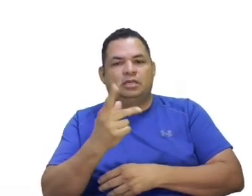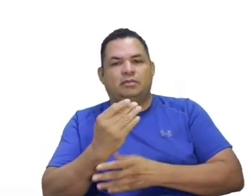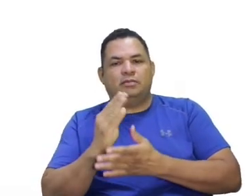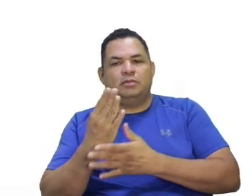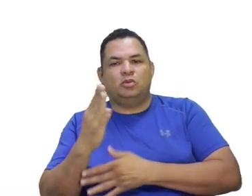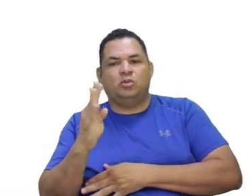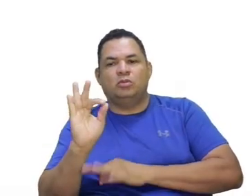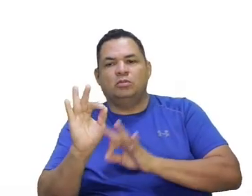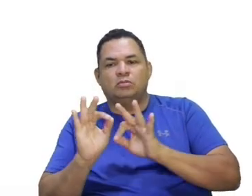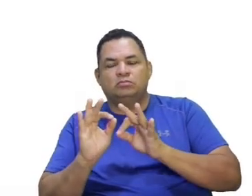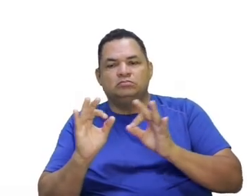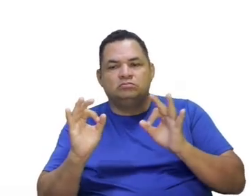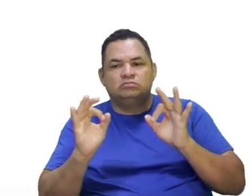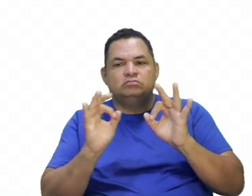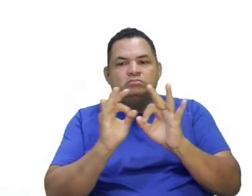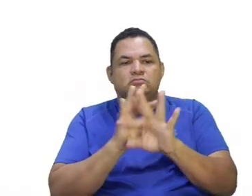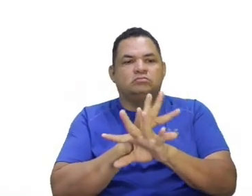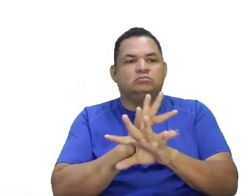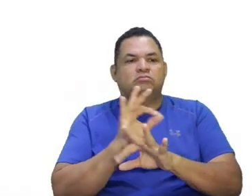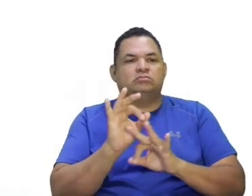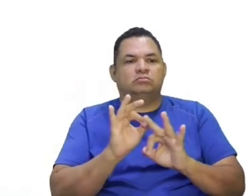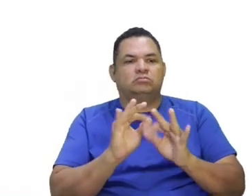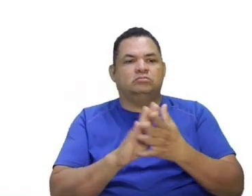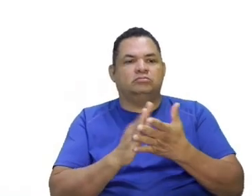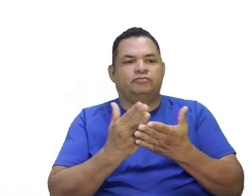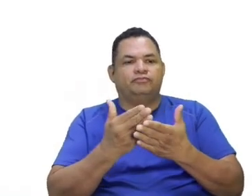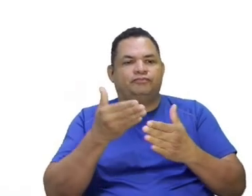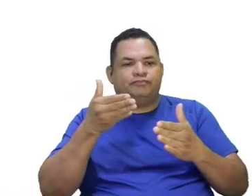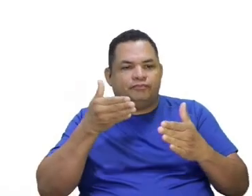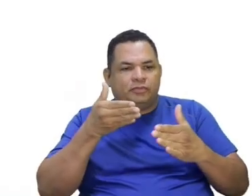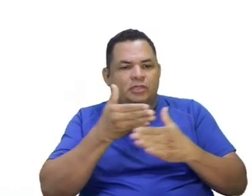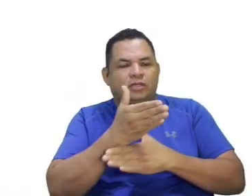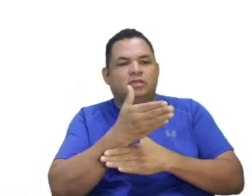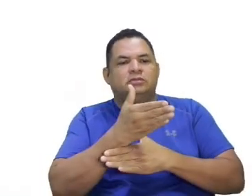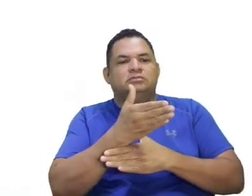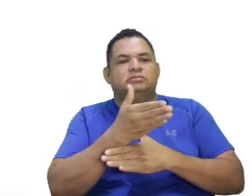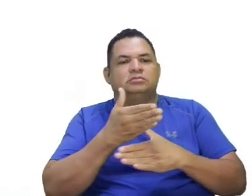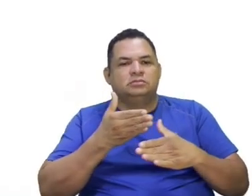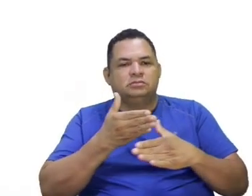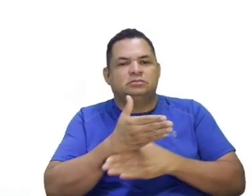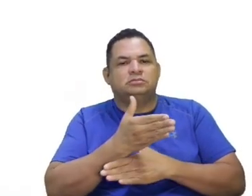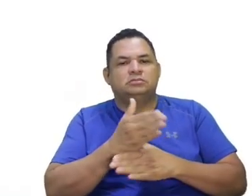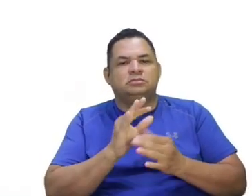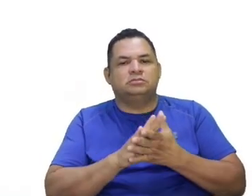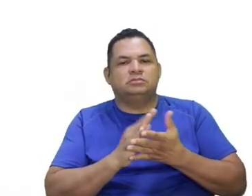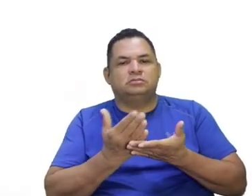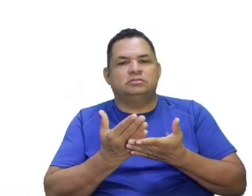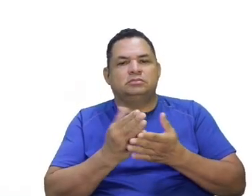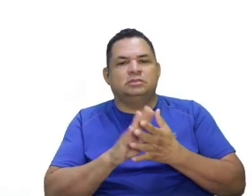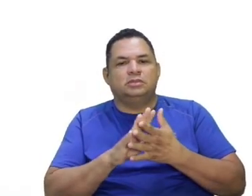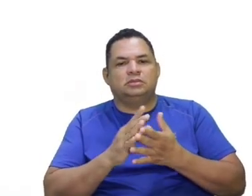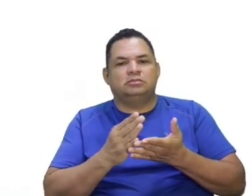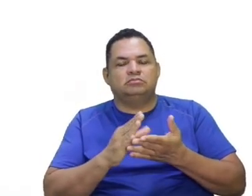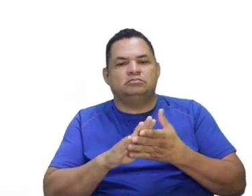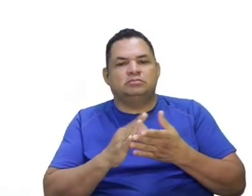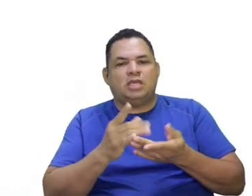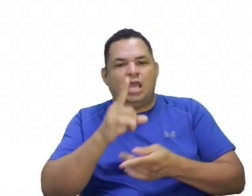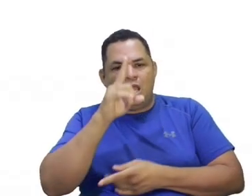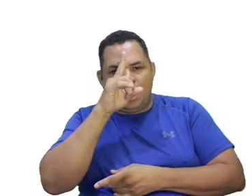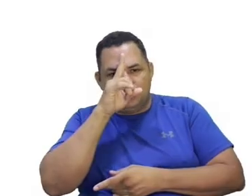pH biológico. E, portanto, tem fácil penetração. Por isso, sua